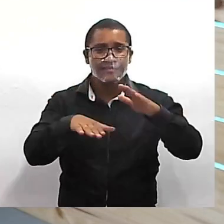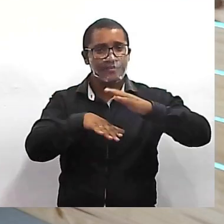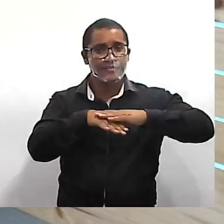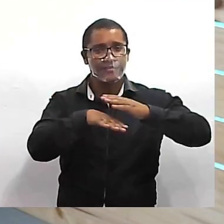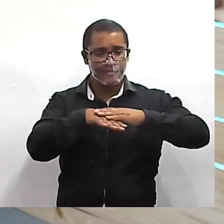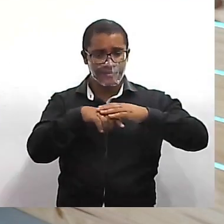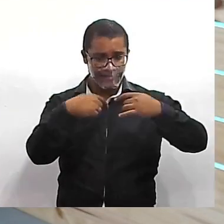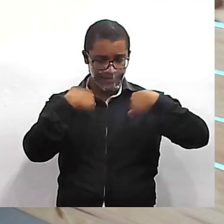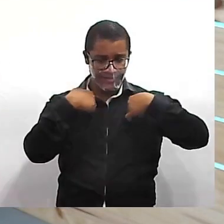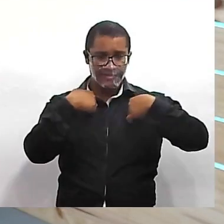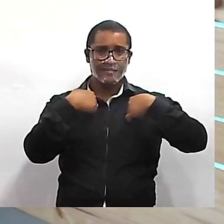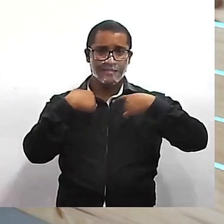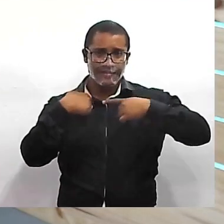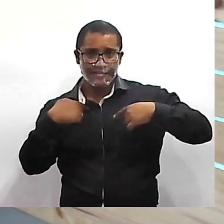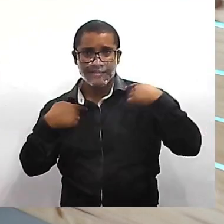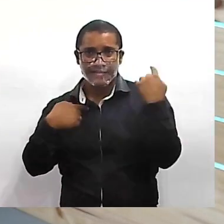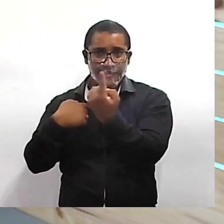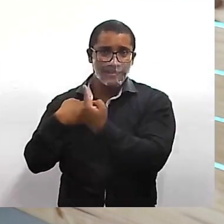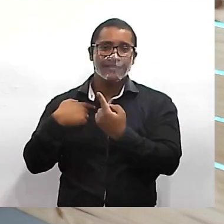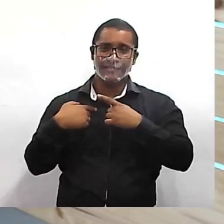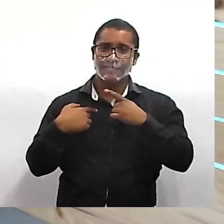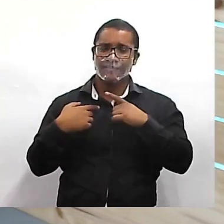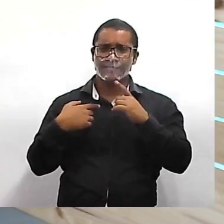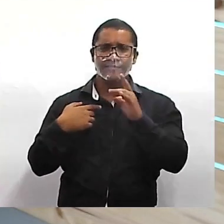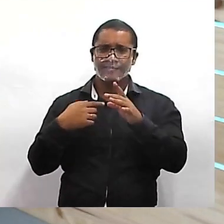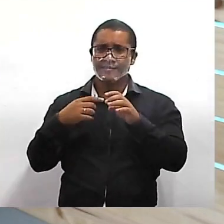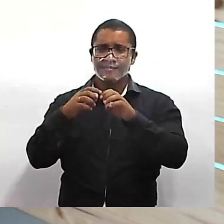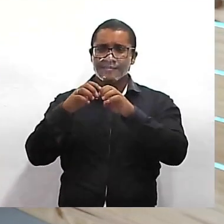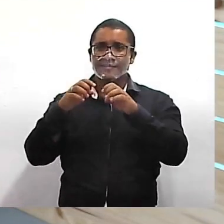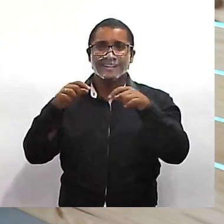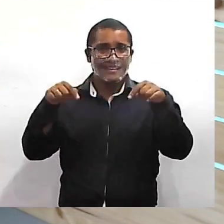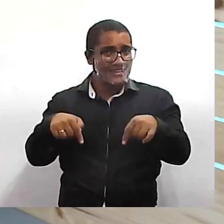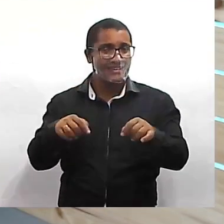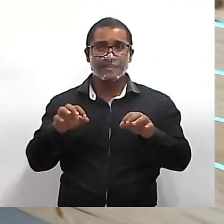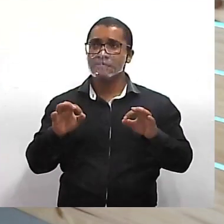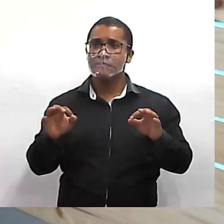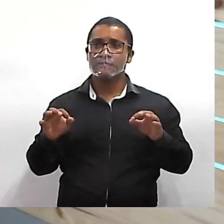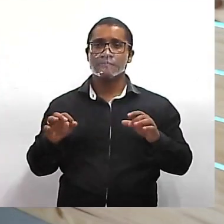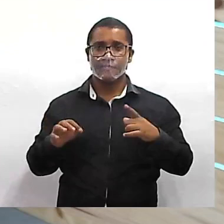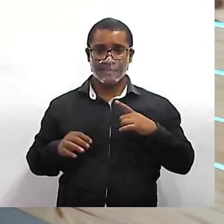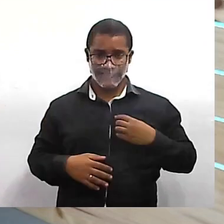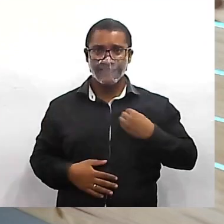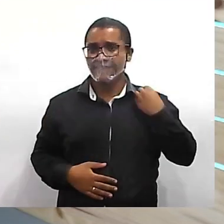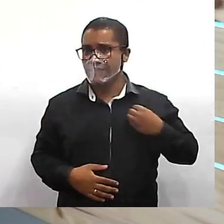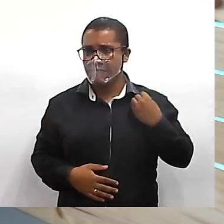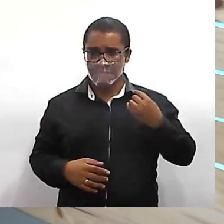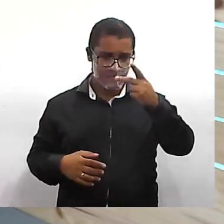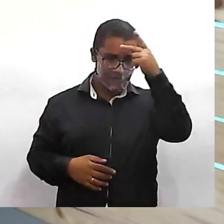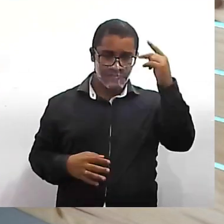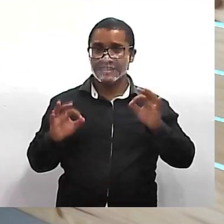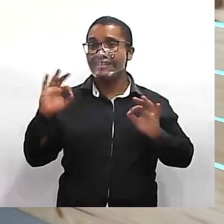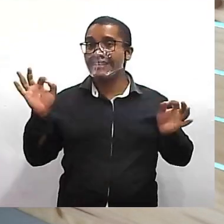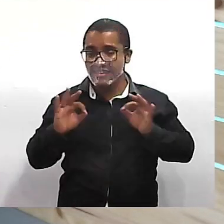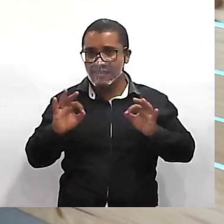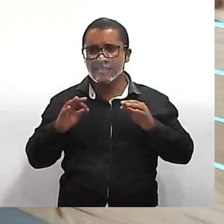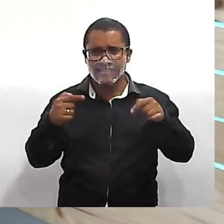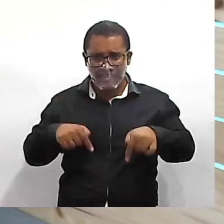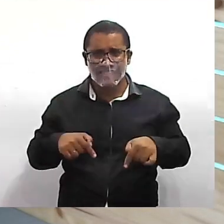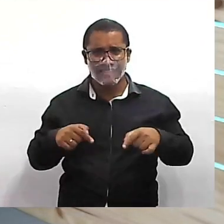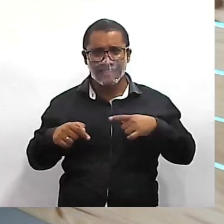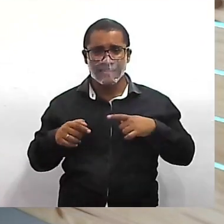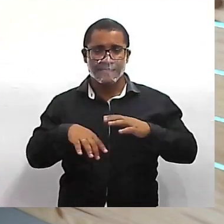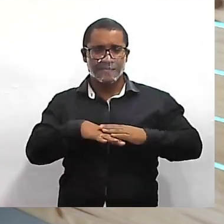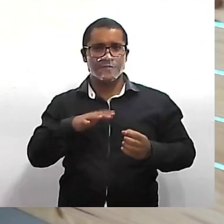porque isso tudo, essa estrutura sem pessoas, ela não funciona. Perfeito, Cris. Então vamos